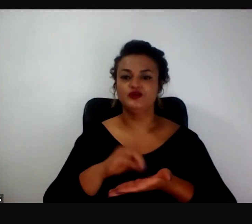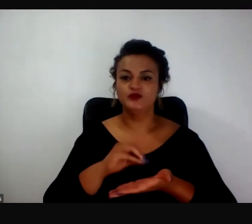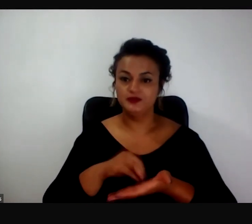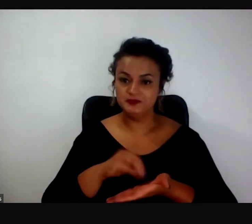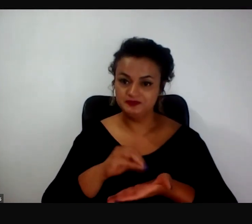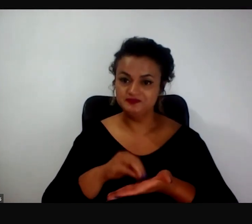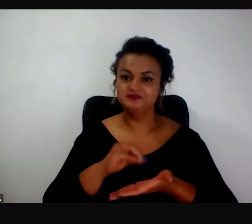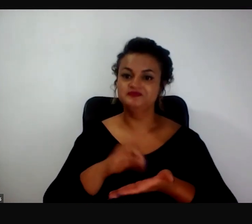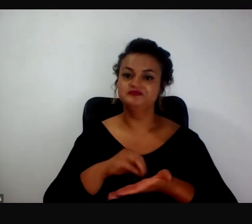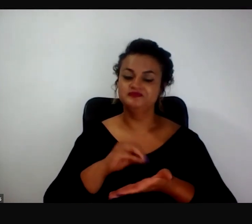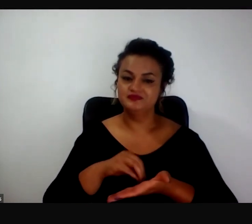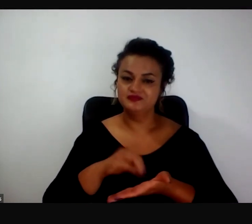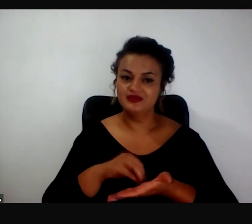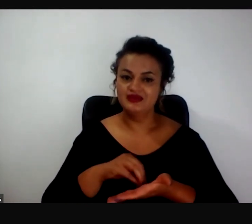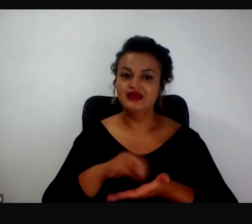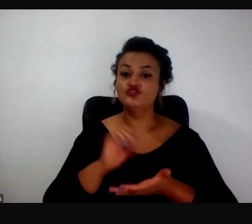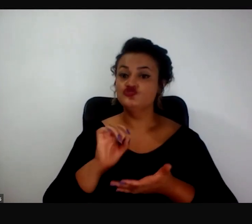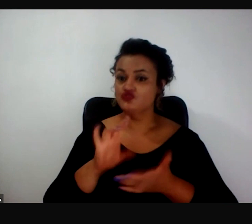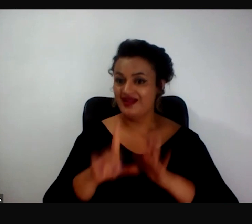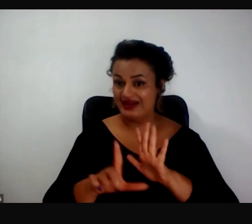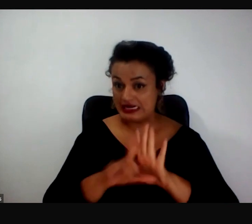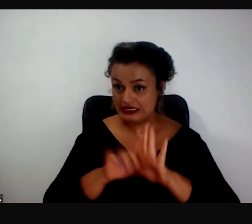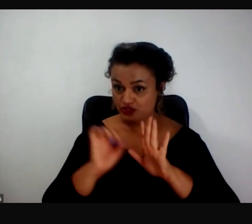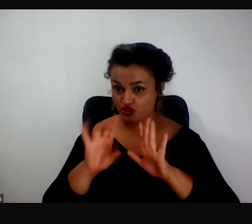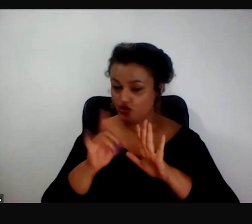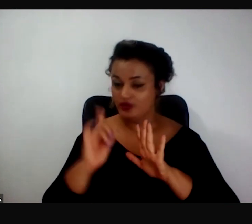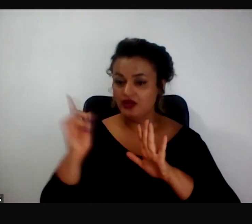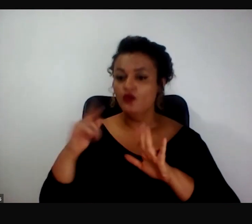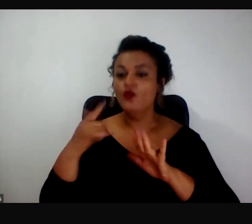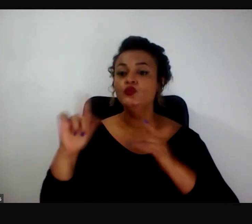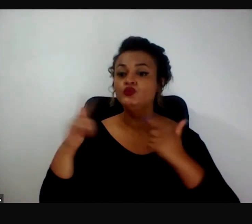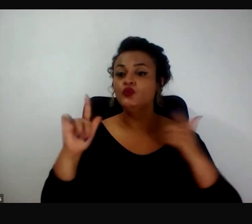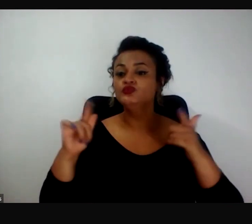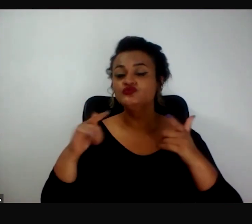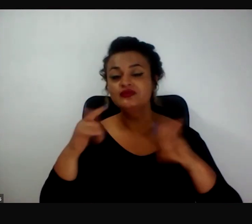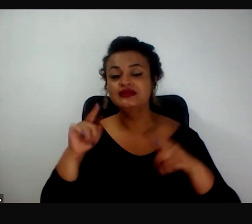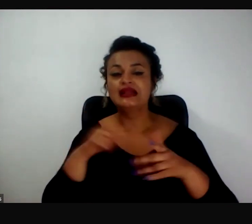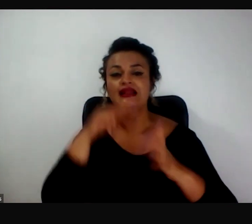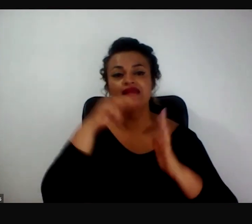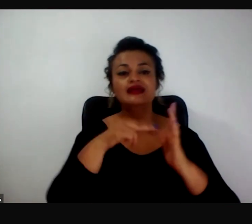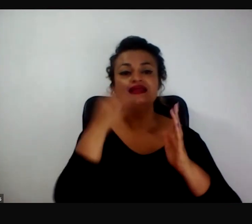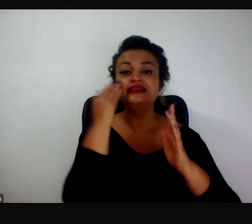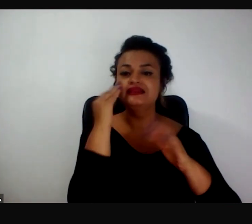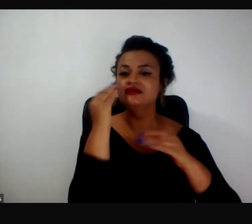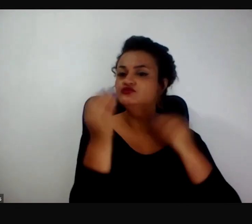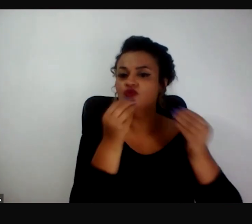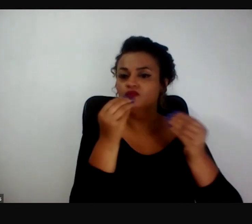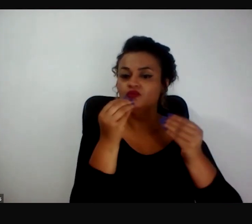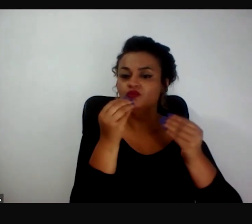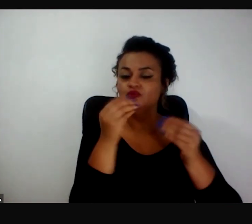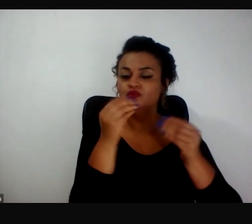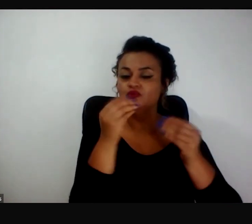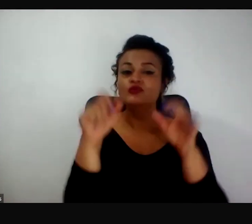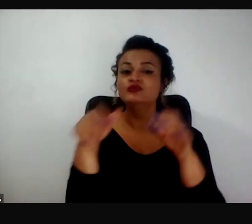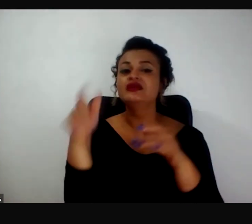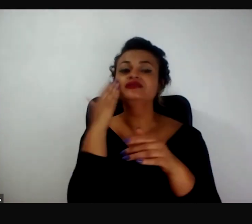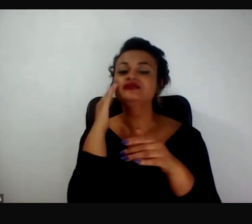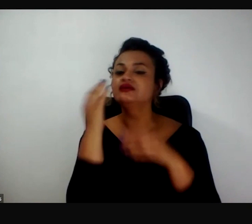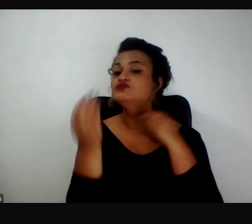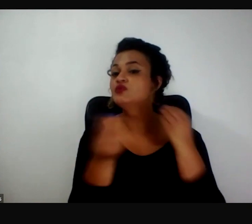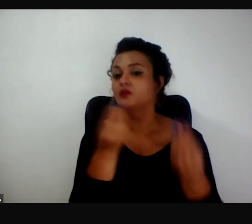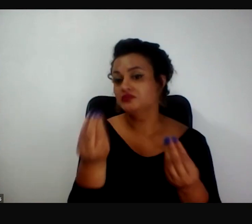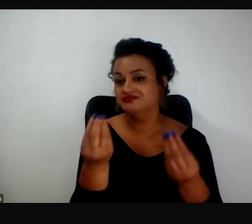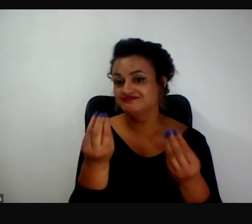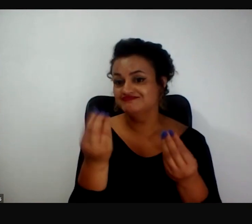não só da legislação, mas, sobretudo, da interpretação dos tribunais dos quais nós